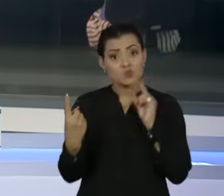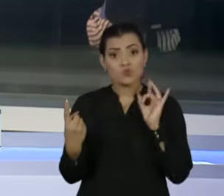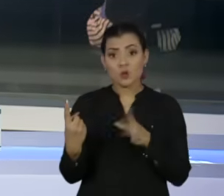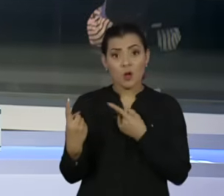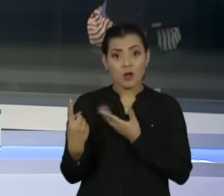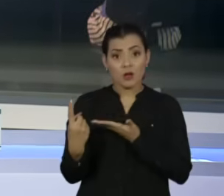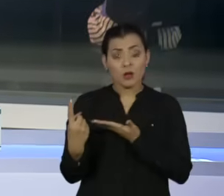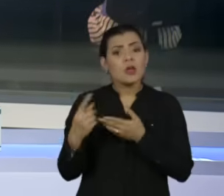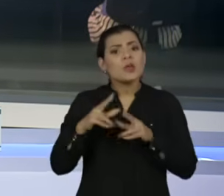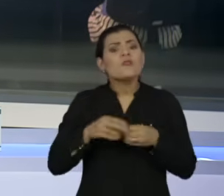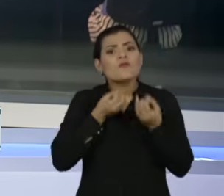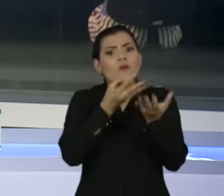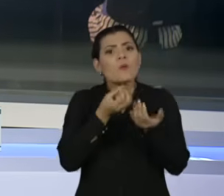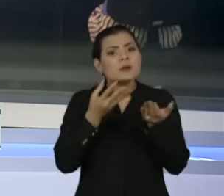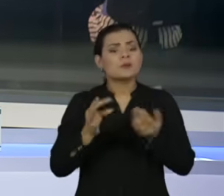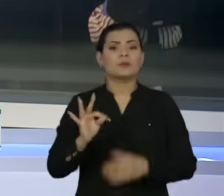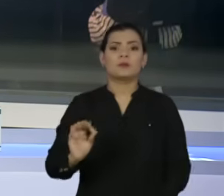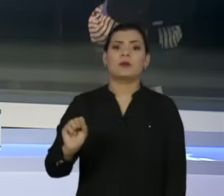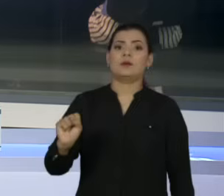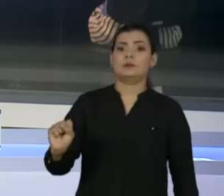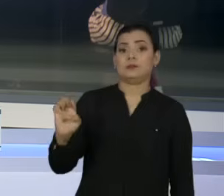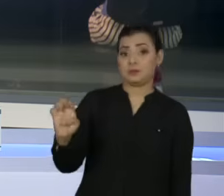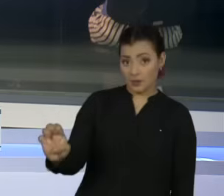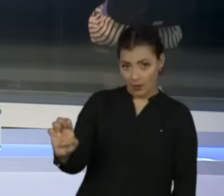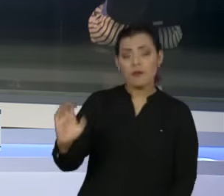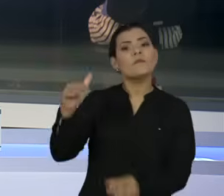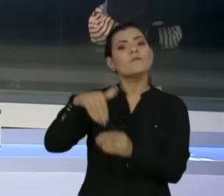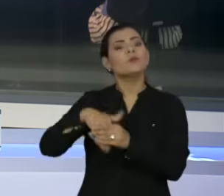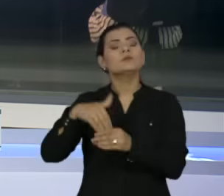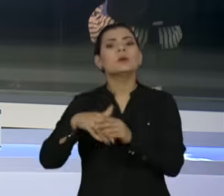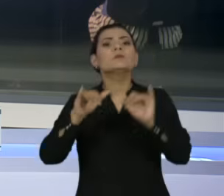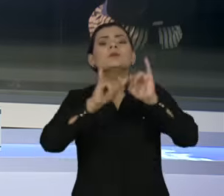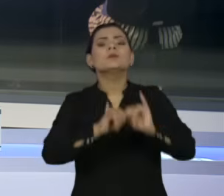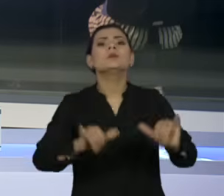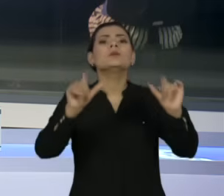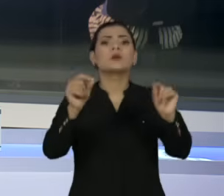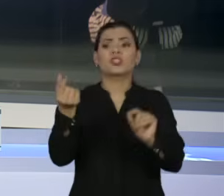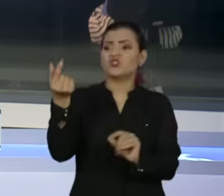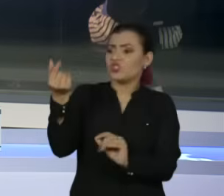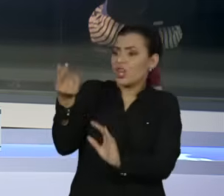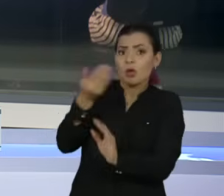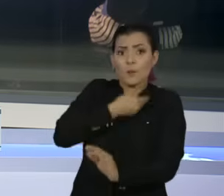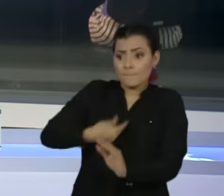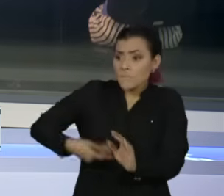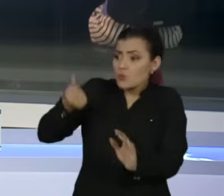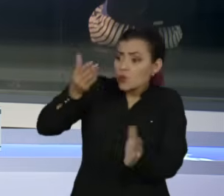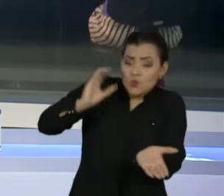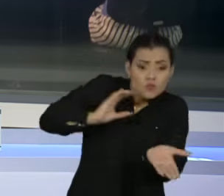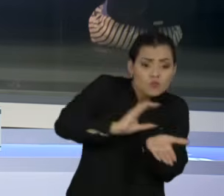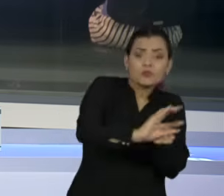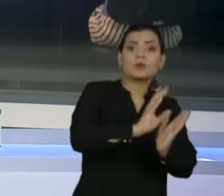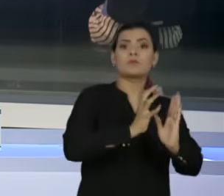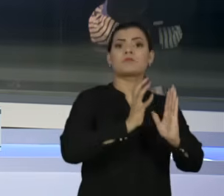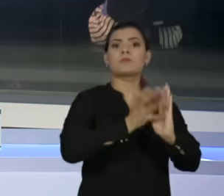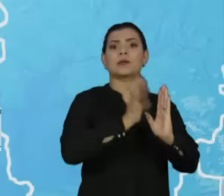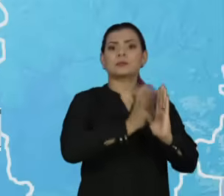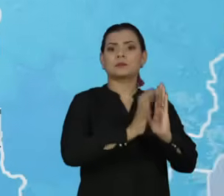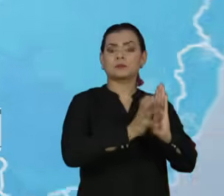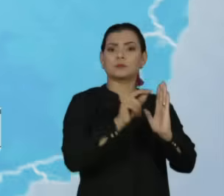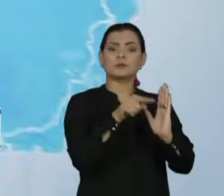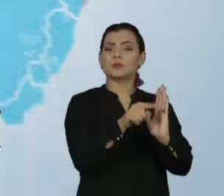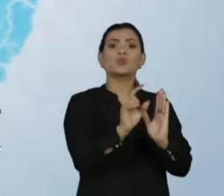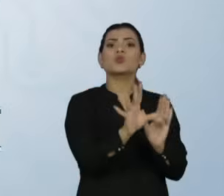Os dados são do Tribunal Superior Eleitoral e apontam concentração de verba pública para apenas uma parcela das campanhas.